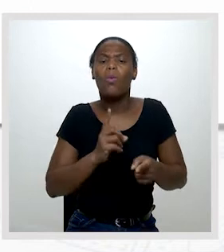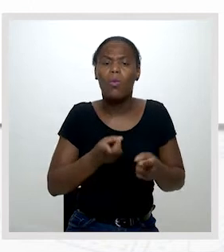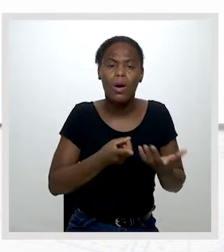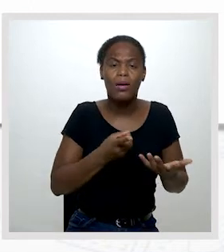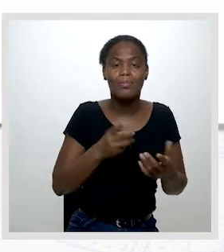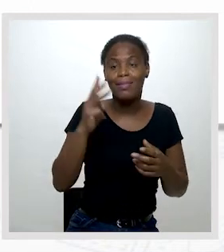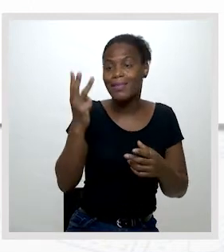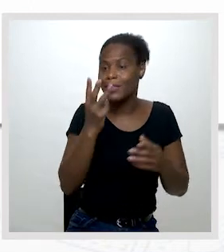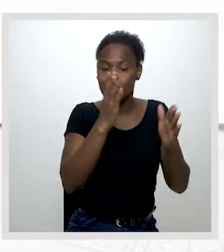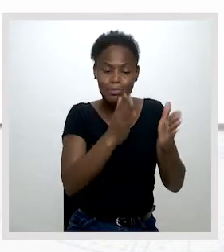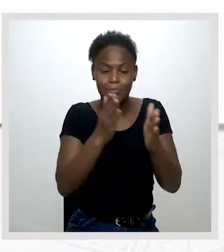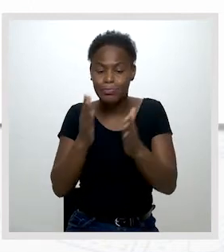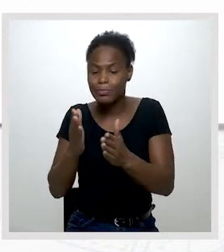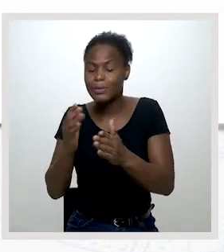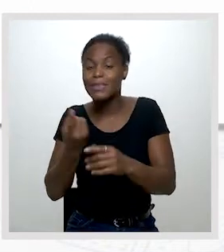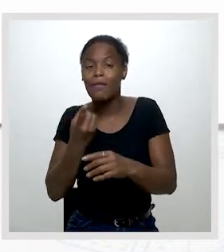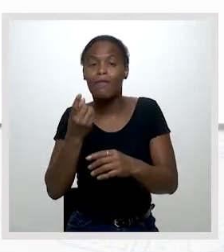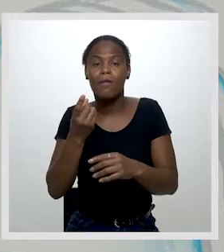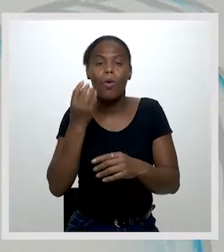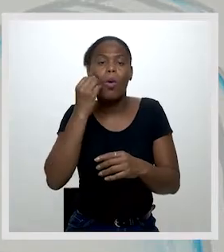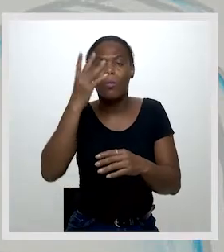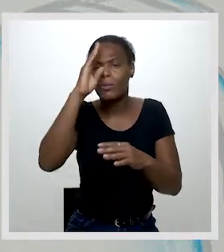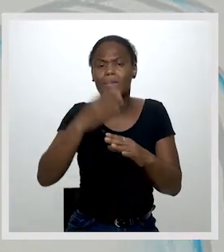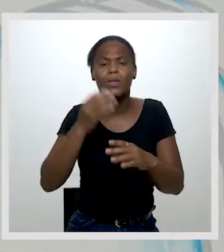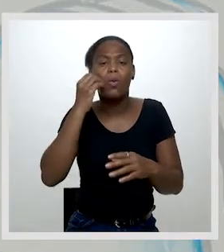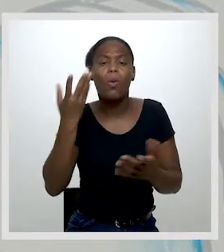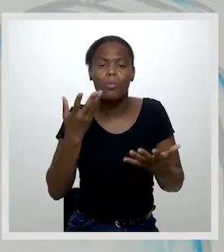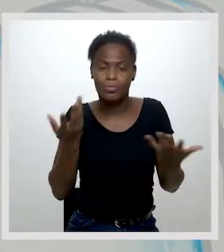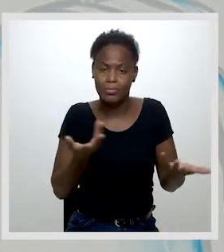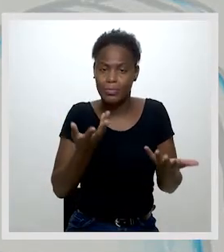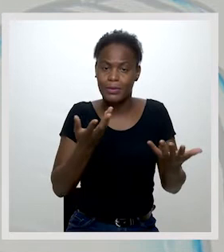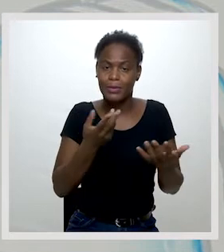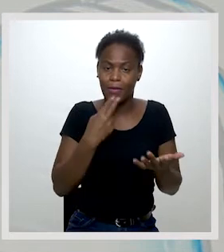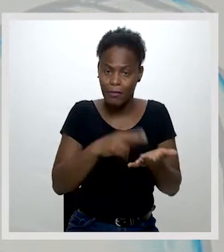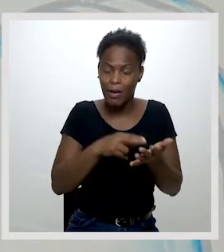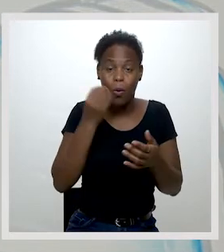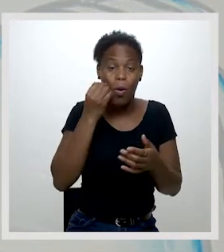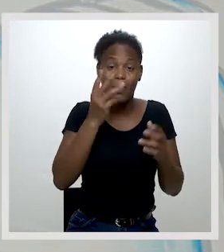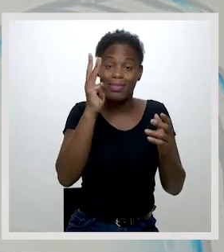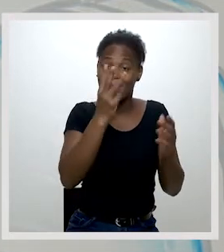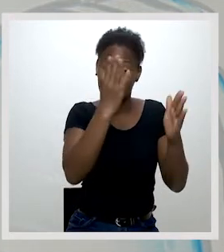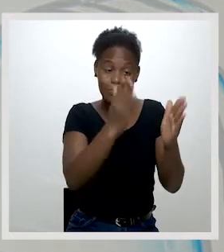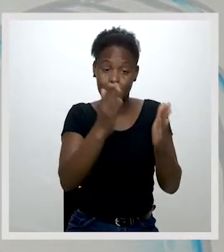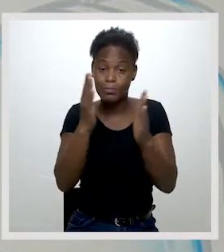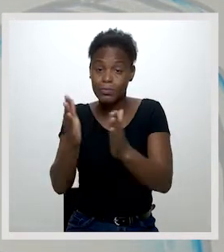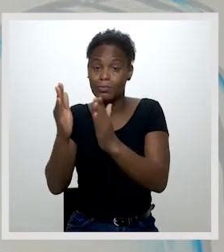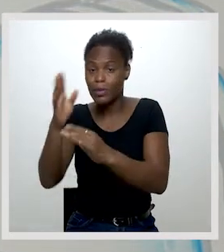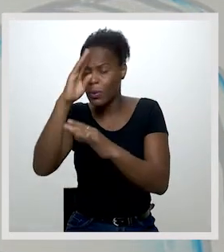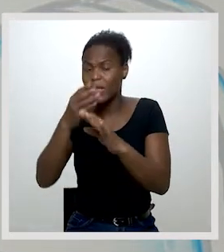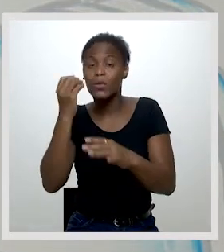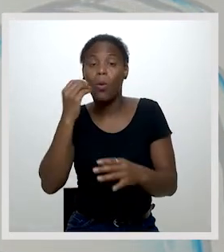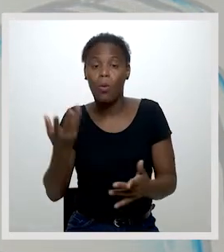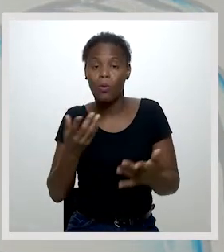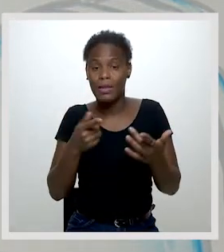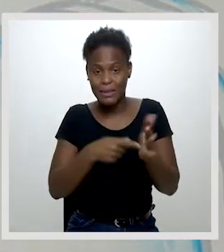3 etapas. Como é que acontece, como é que ocorre, na verdade, essas etapas? Vamos ver, por exemplo, na